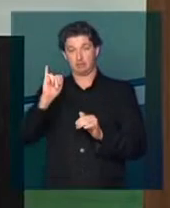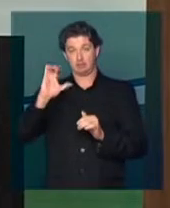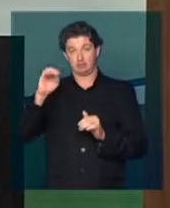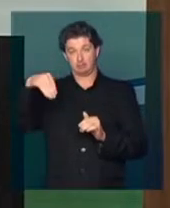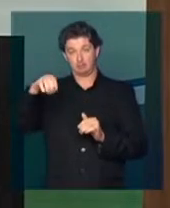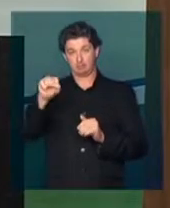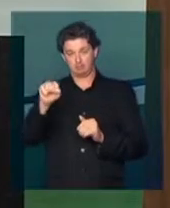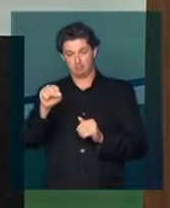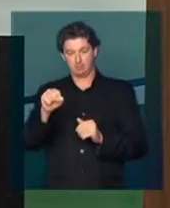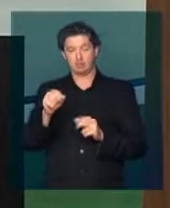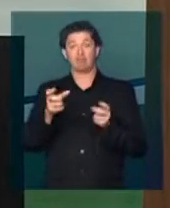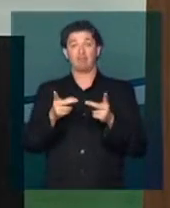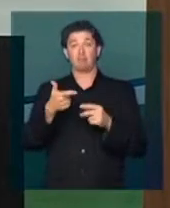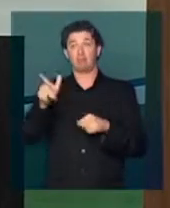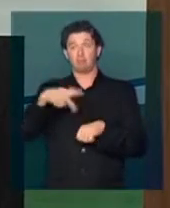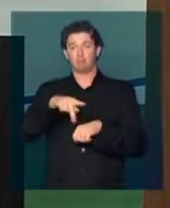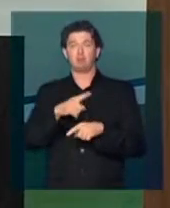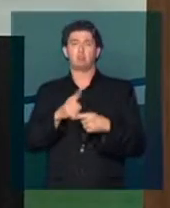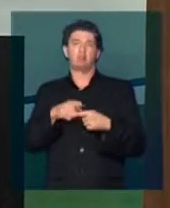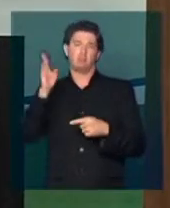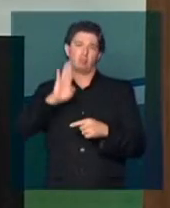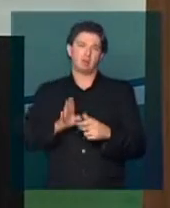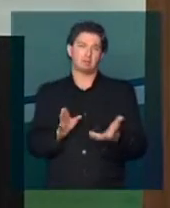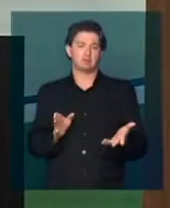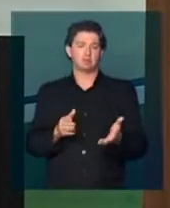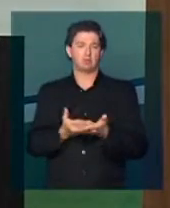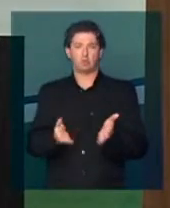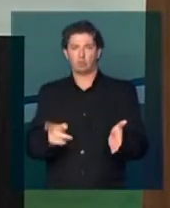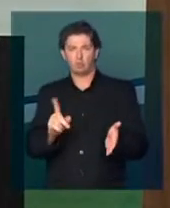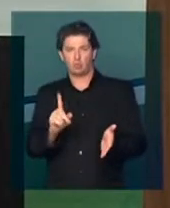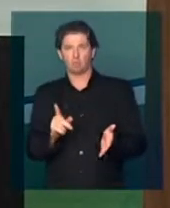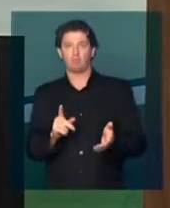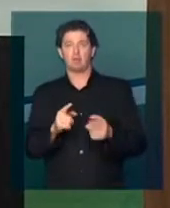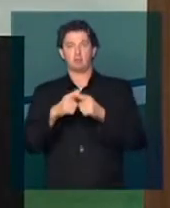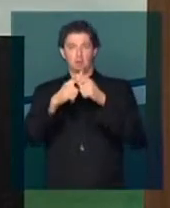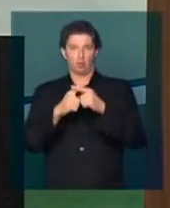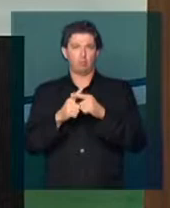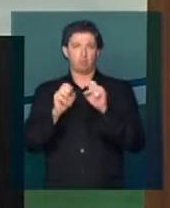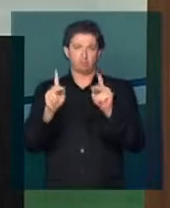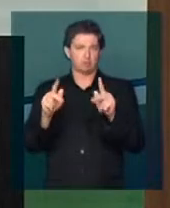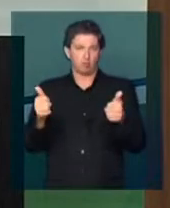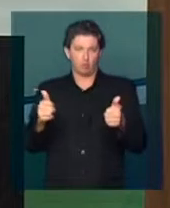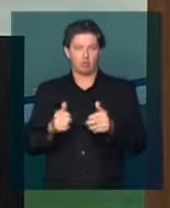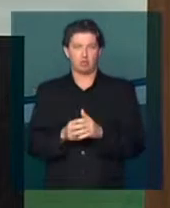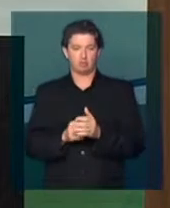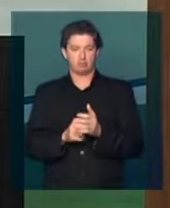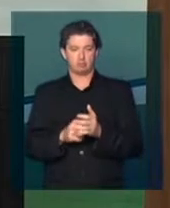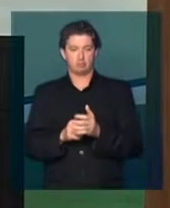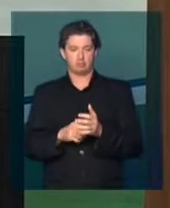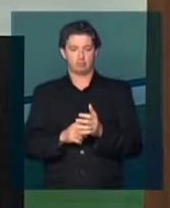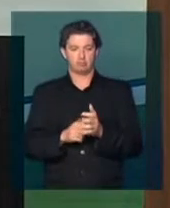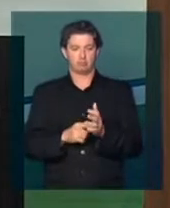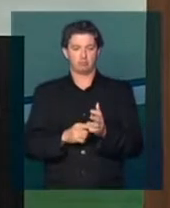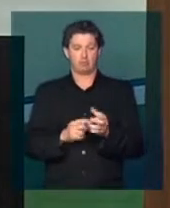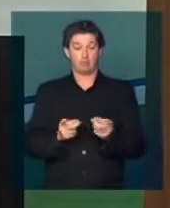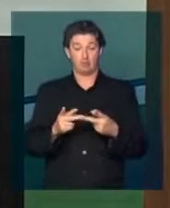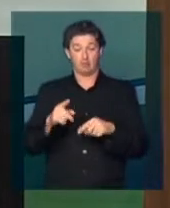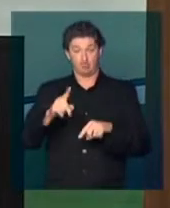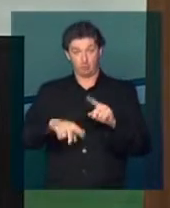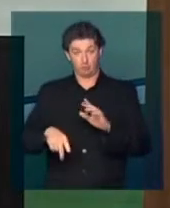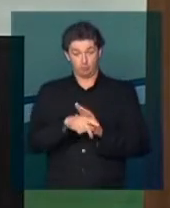ICMS nas exportações para que o Brasil não perdesse a sua competitividade no exterior,